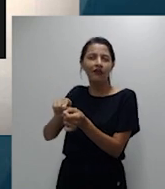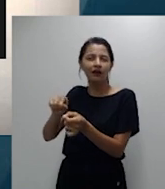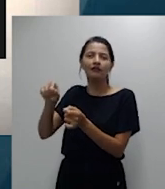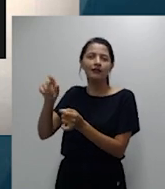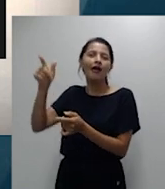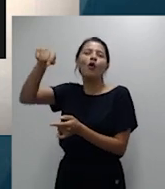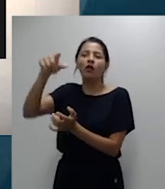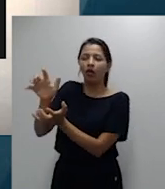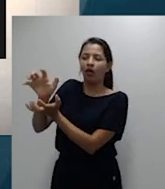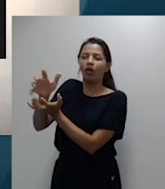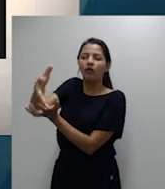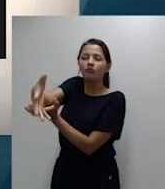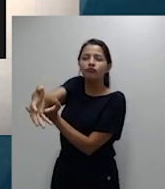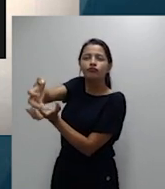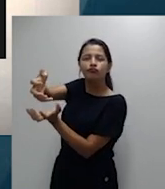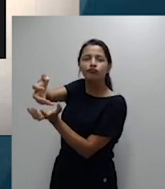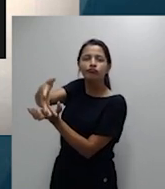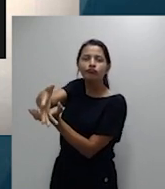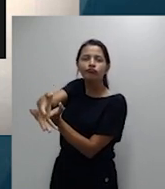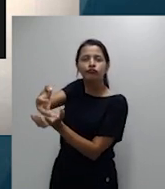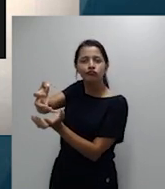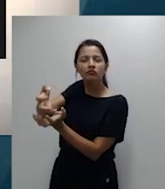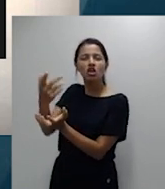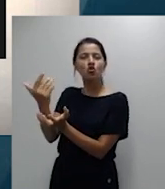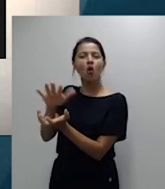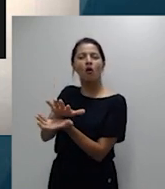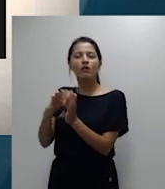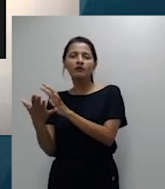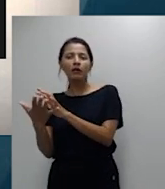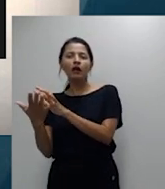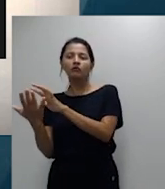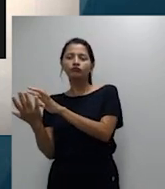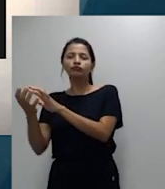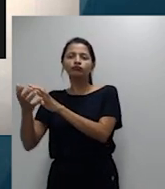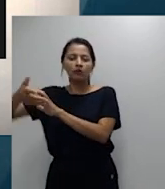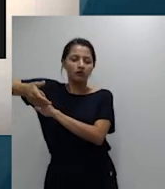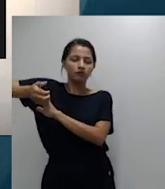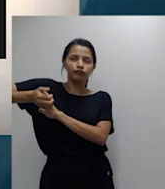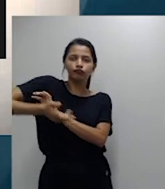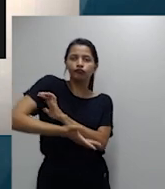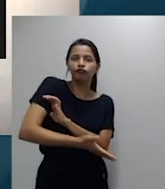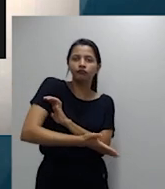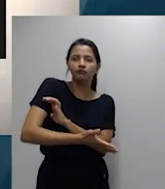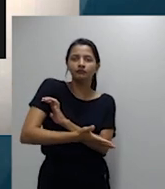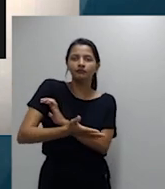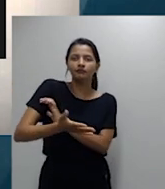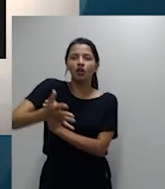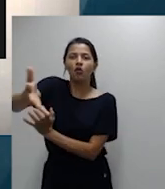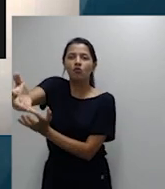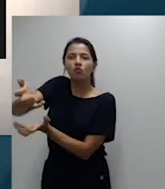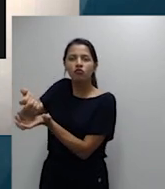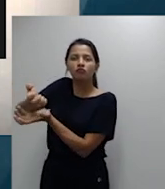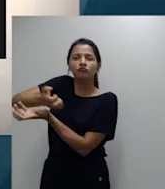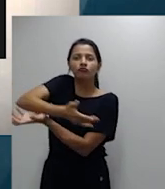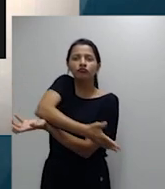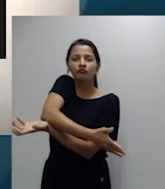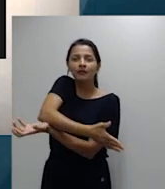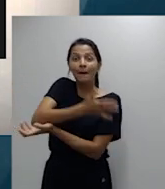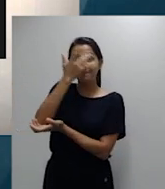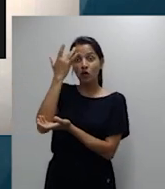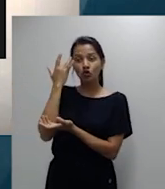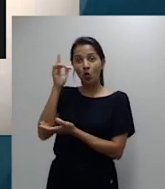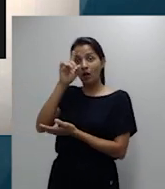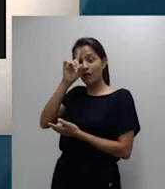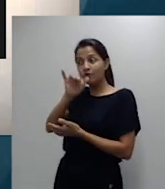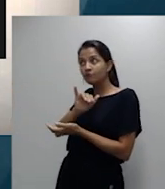captar um sinal e como 80 reproduzir o mesmo final eu limpinha o final e quem recebe